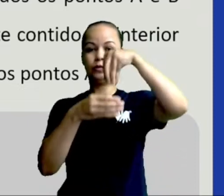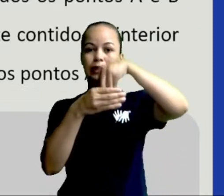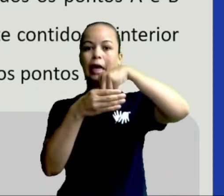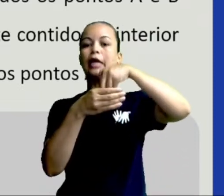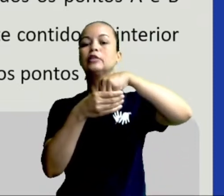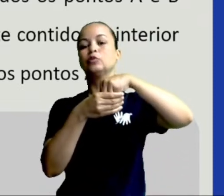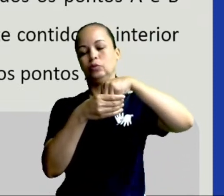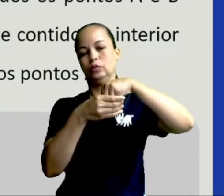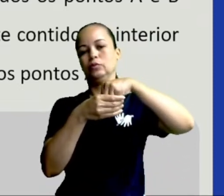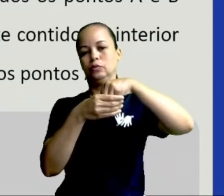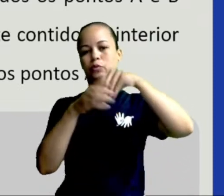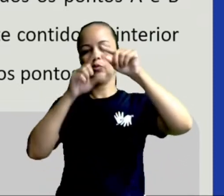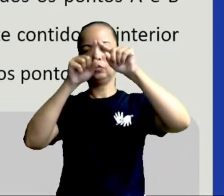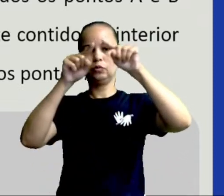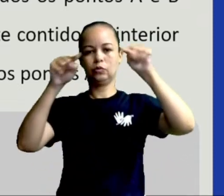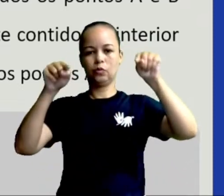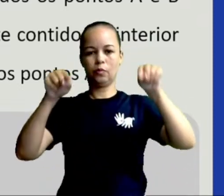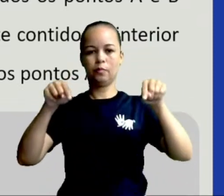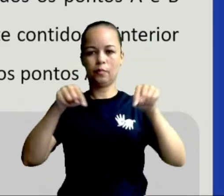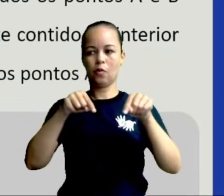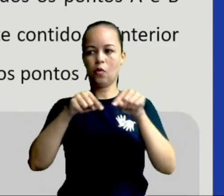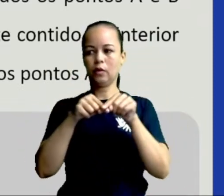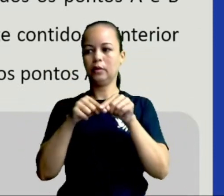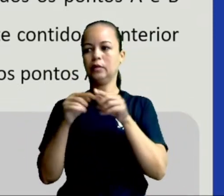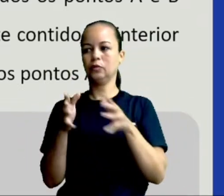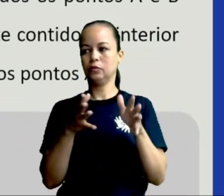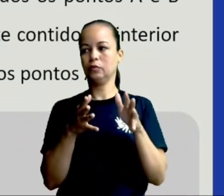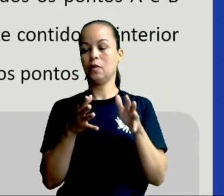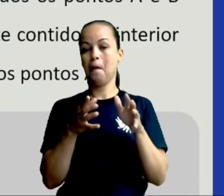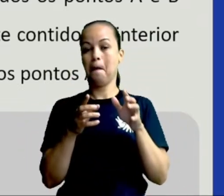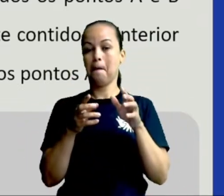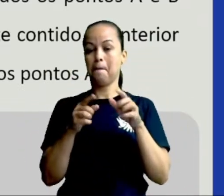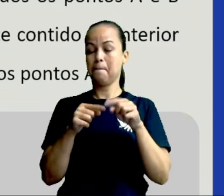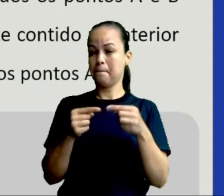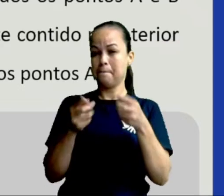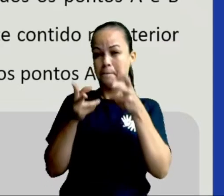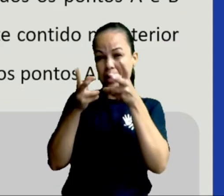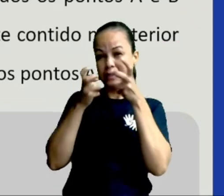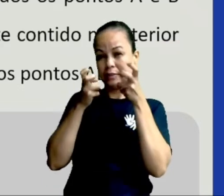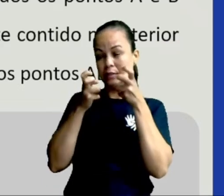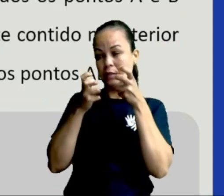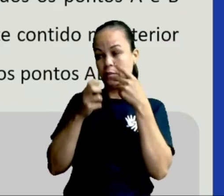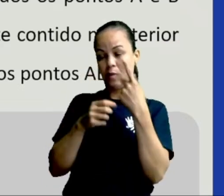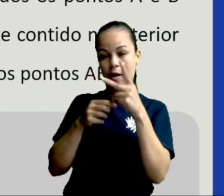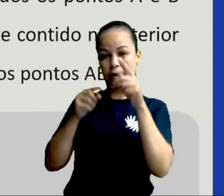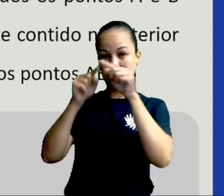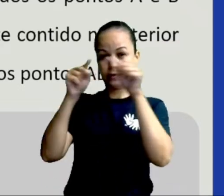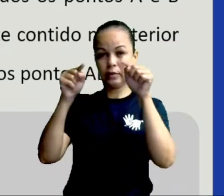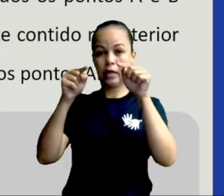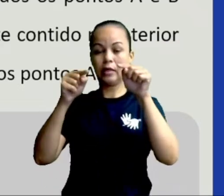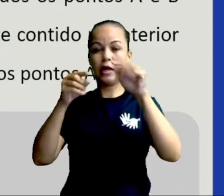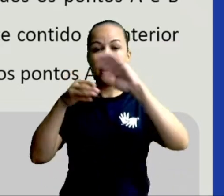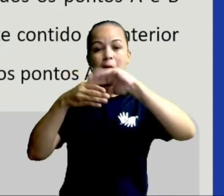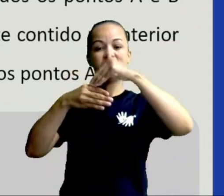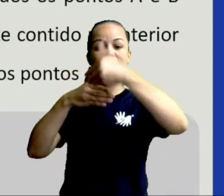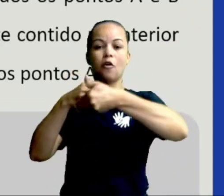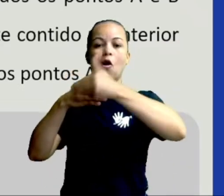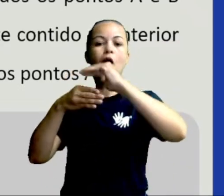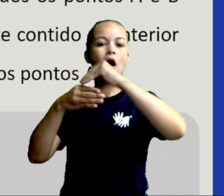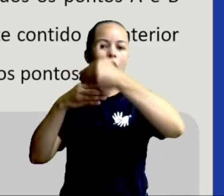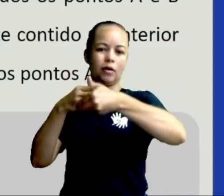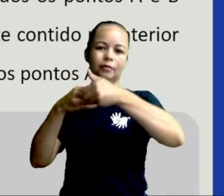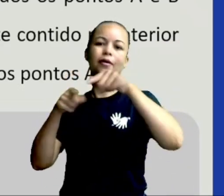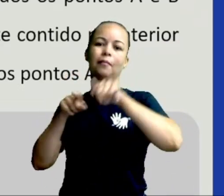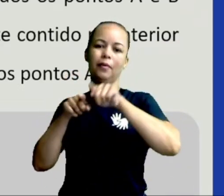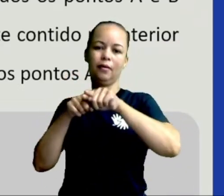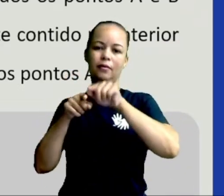do polígono, mas perceba que uma parte, né, desse segmento de reta está na parte